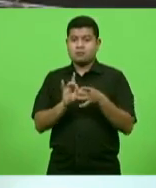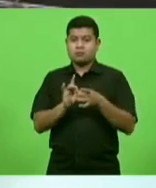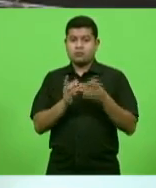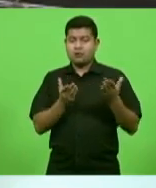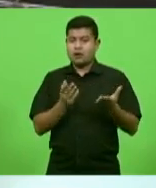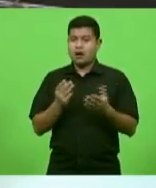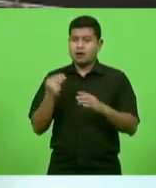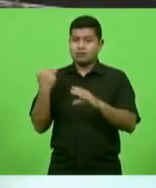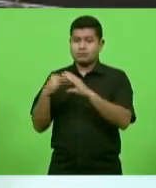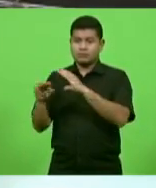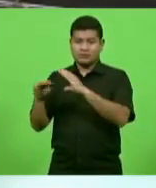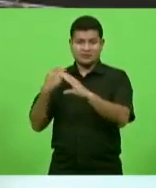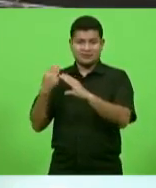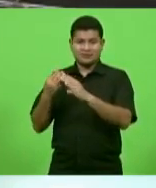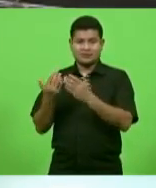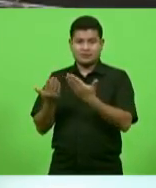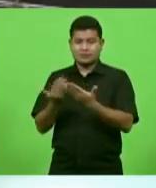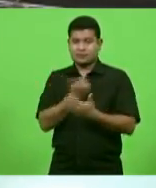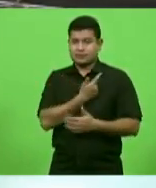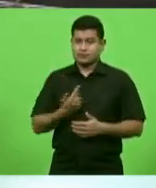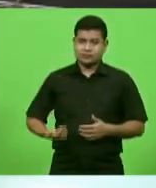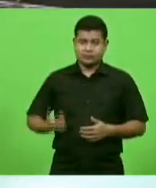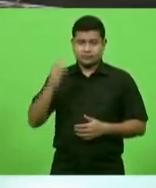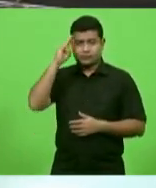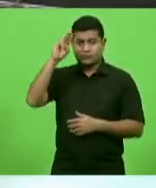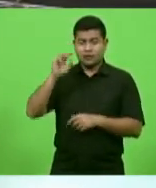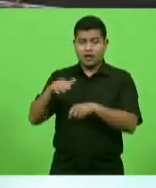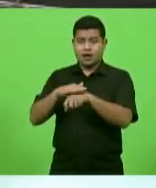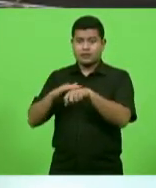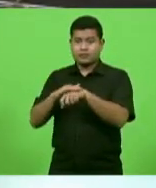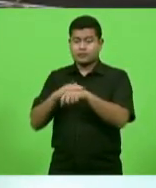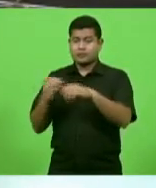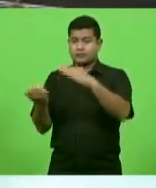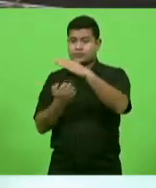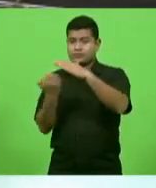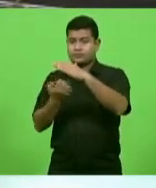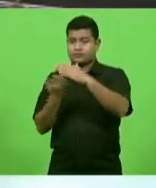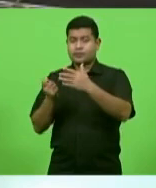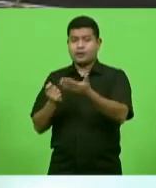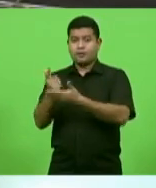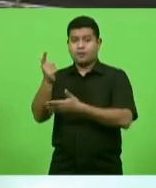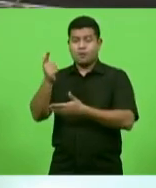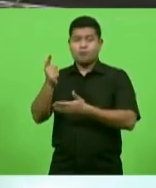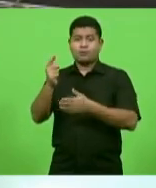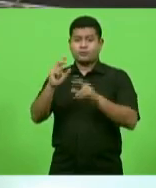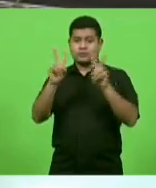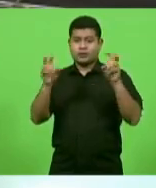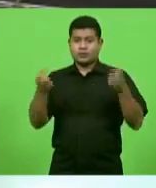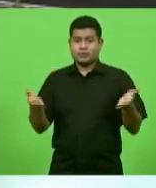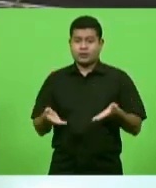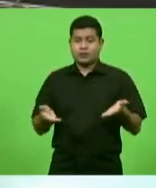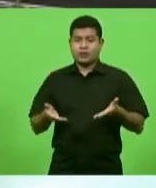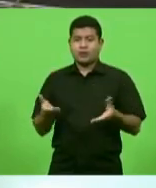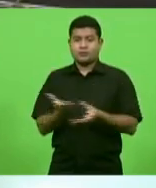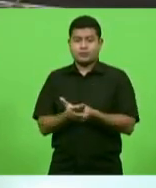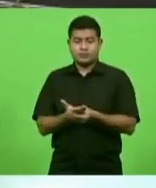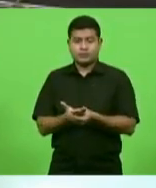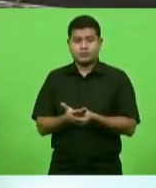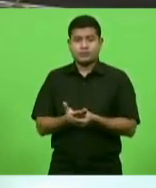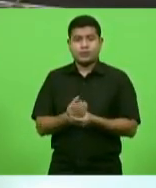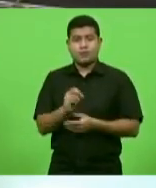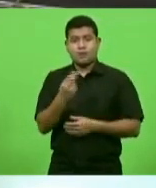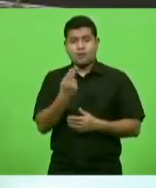a mensagem trocada entre o governador e os empresários envolvidos na compra em que se é o mesmo